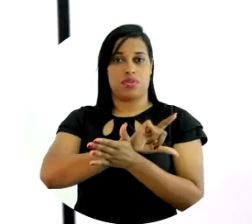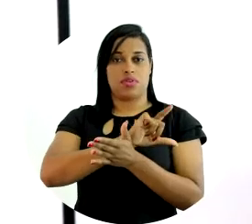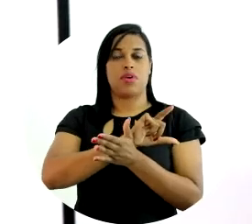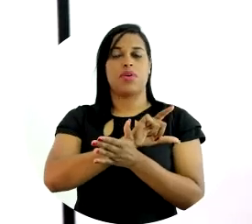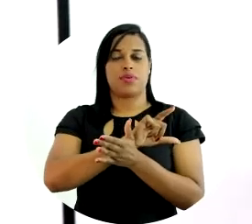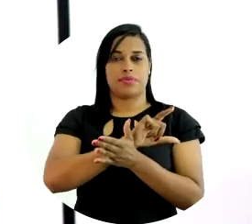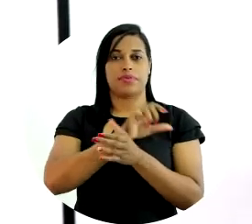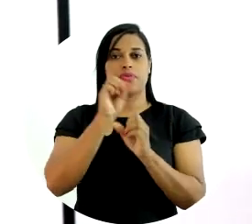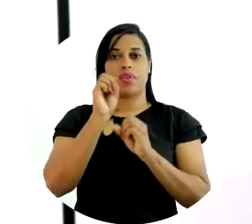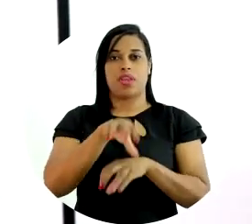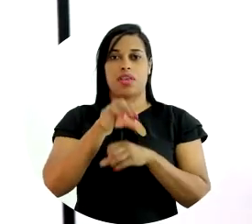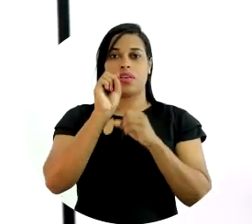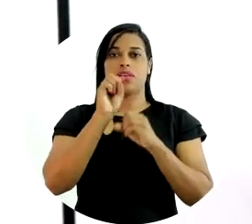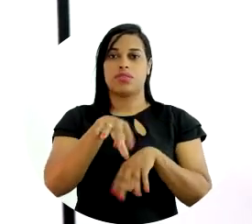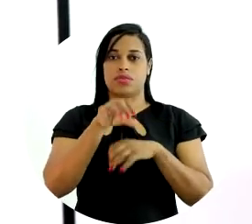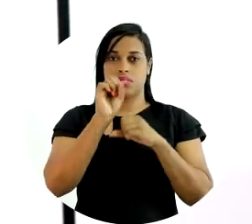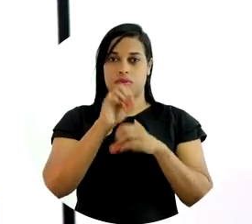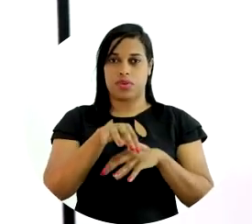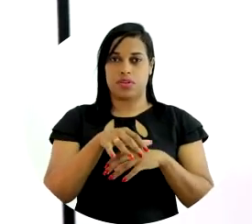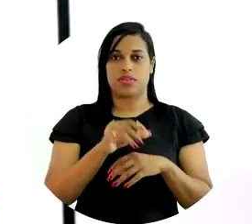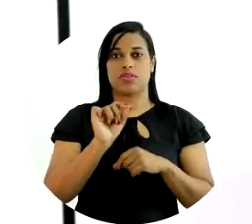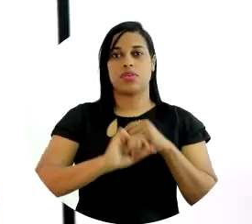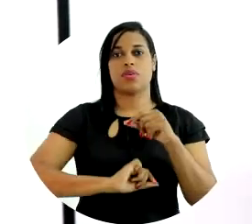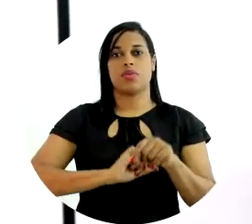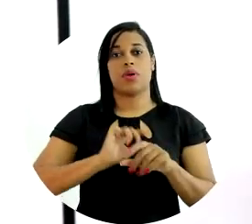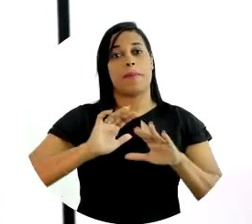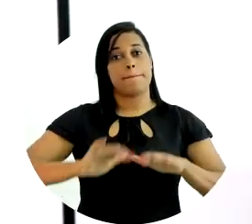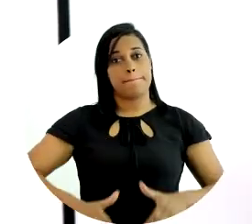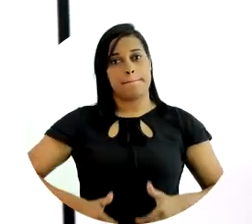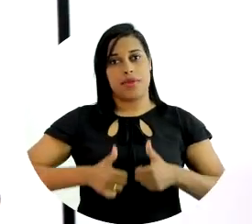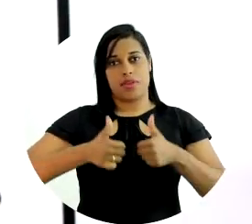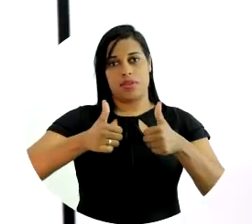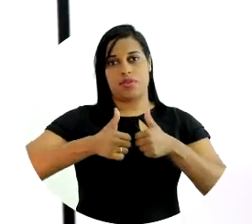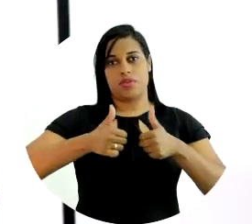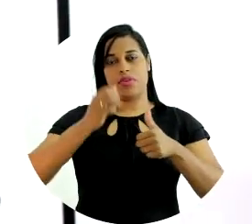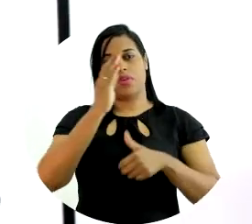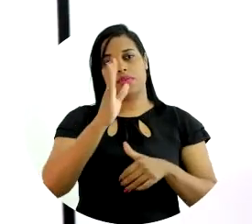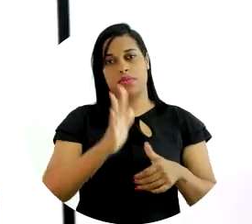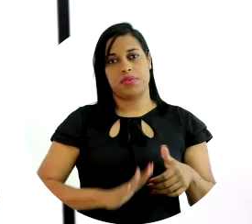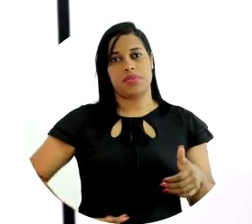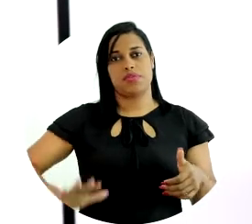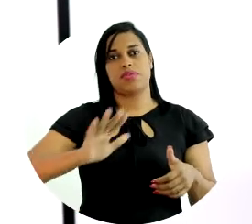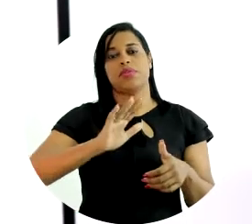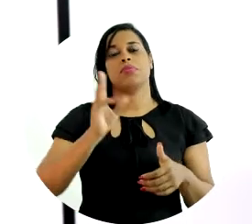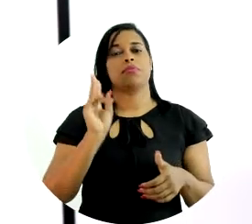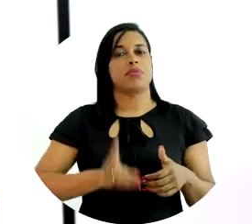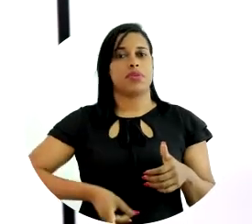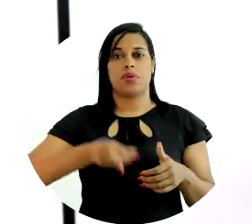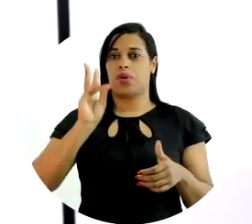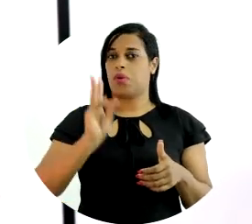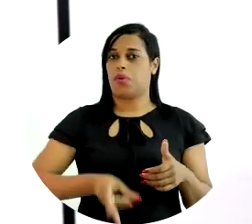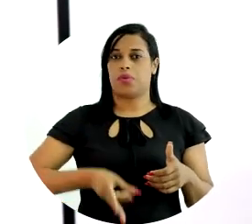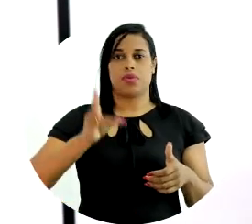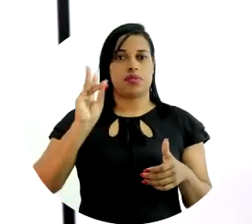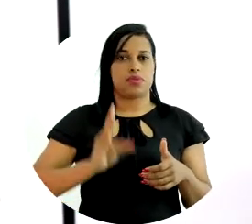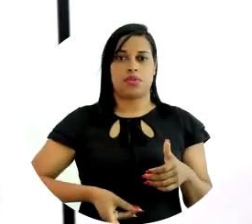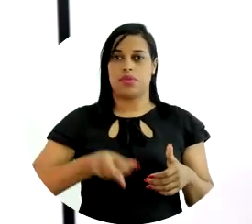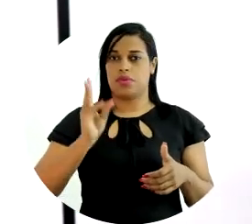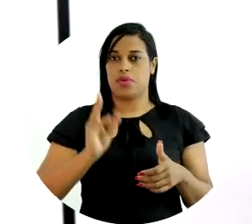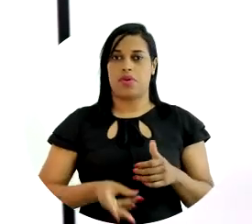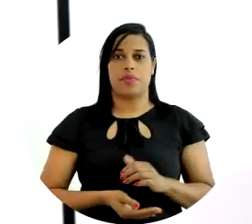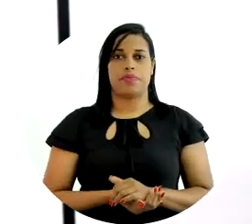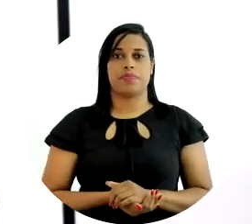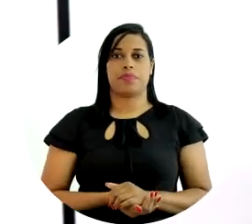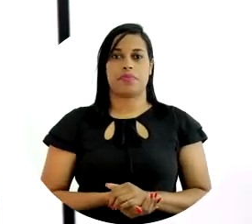perguntar então a educação ela melhorar no brasil mas elas continuam em que